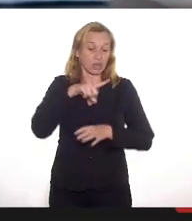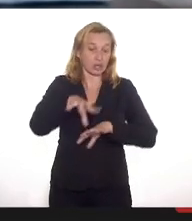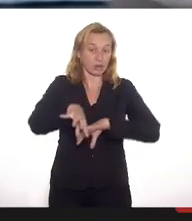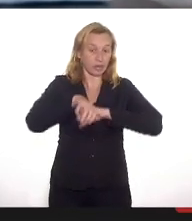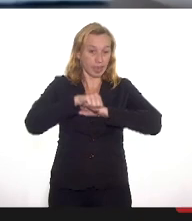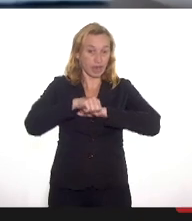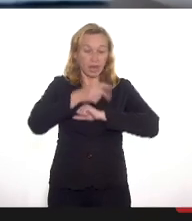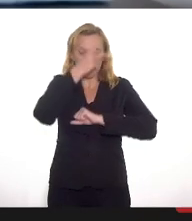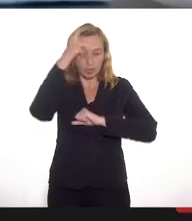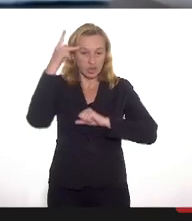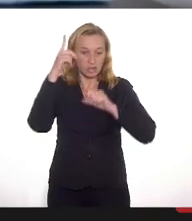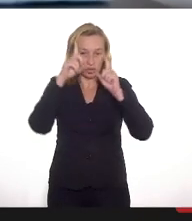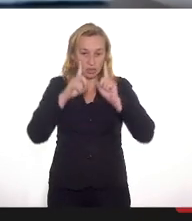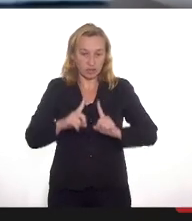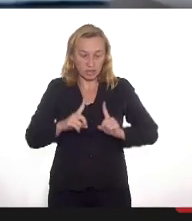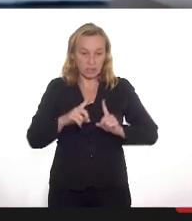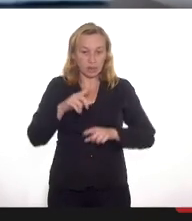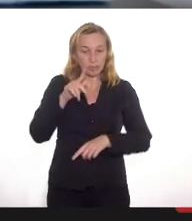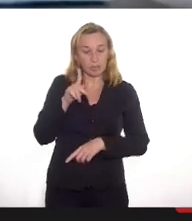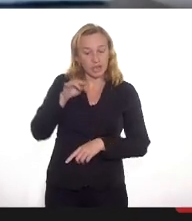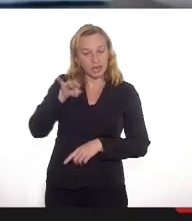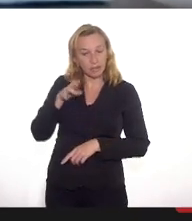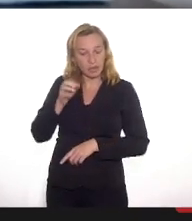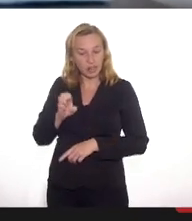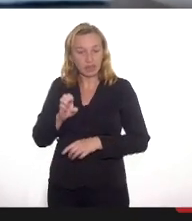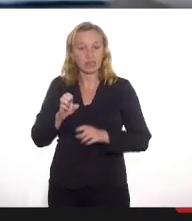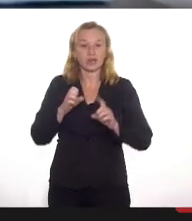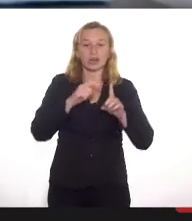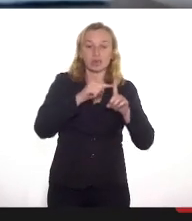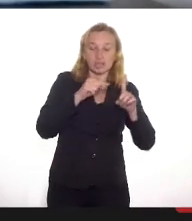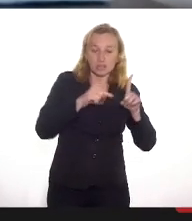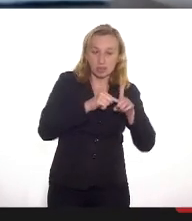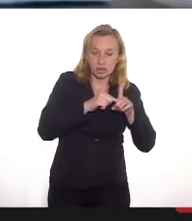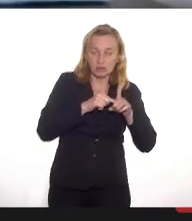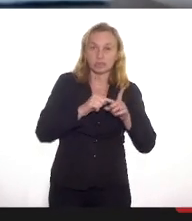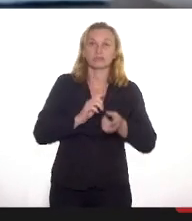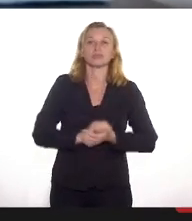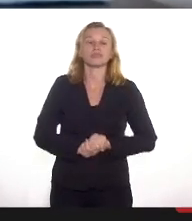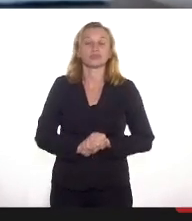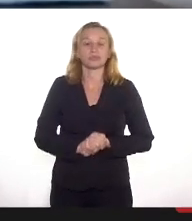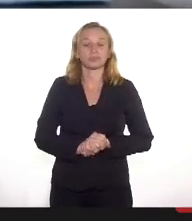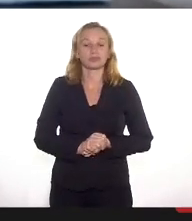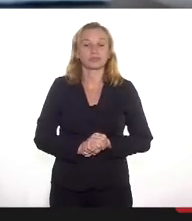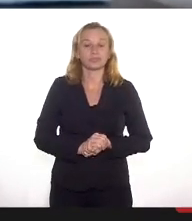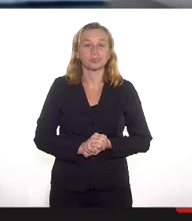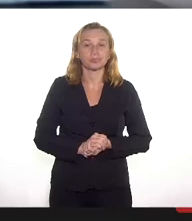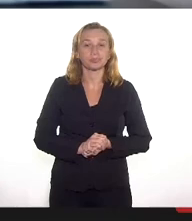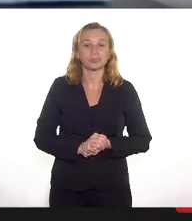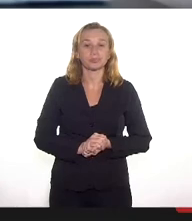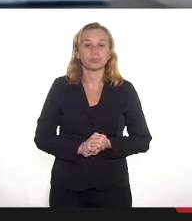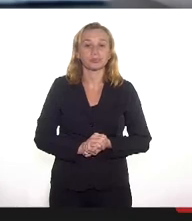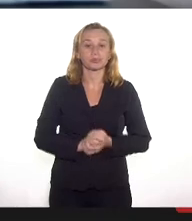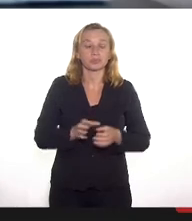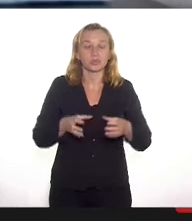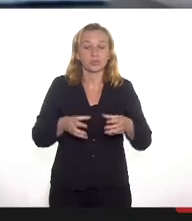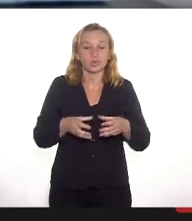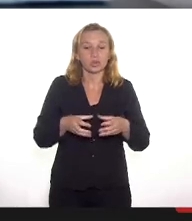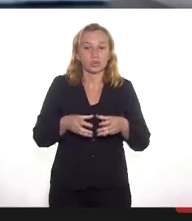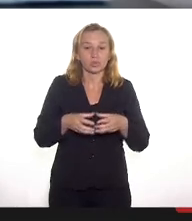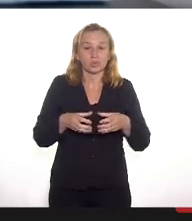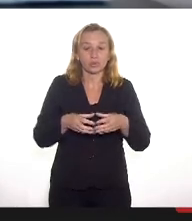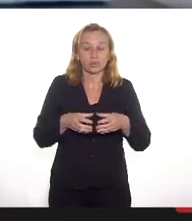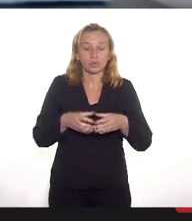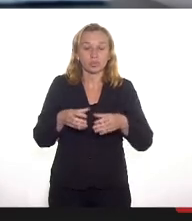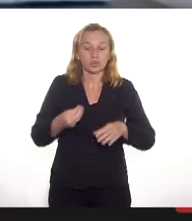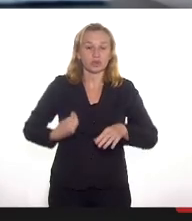pessoas com deficiência permanentes gestantes e puérperas com comodidade a população em situação de